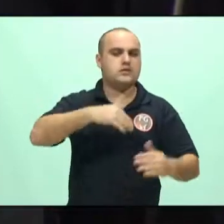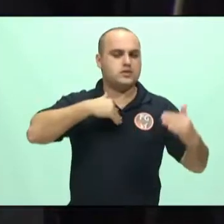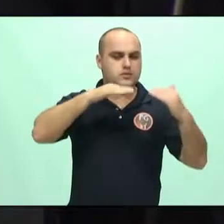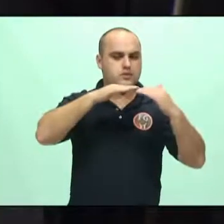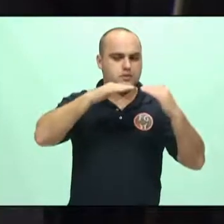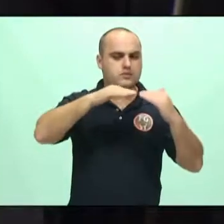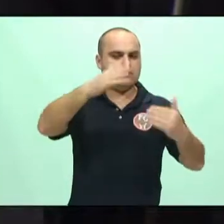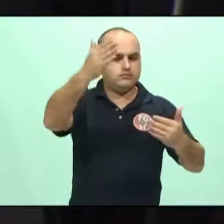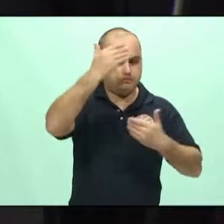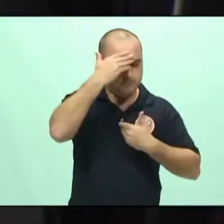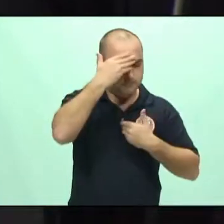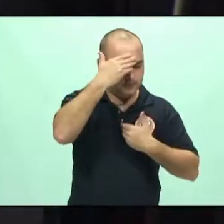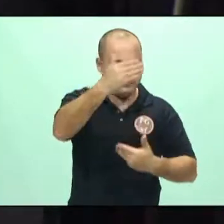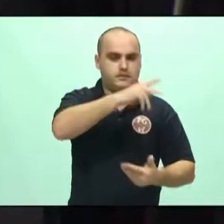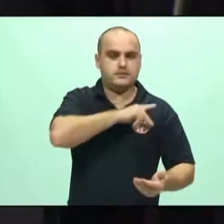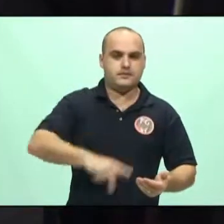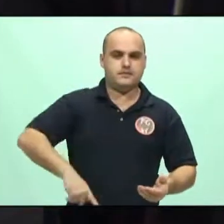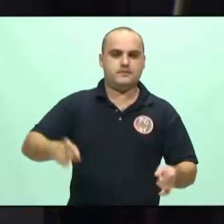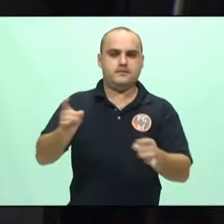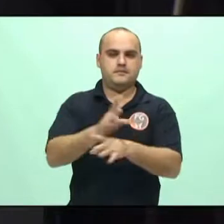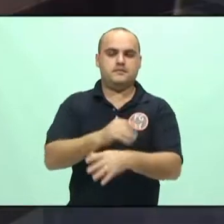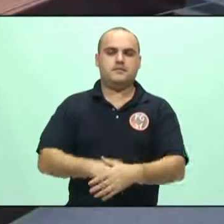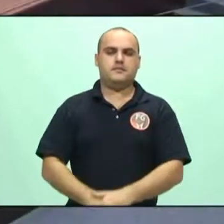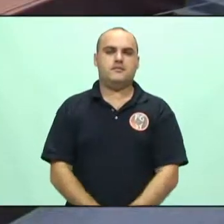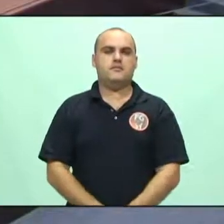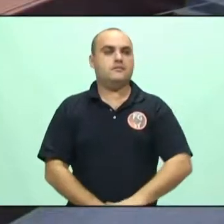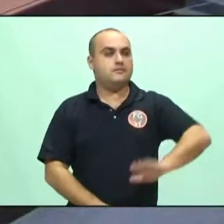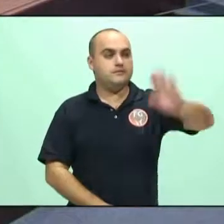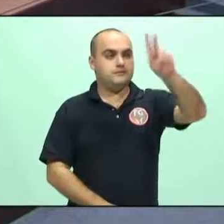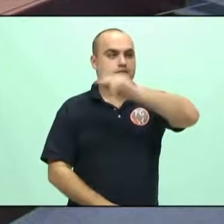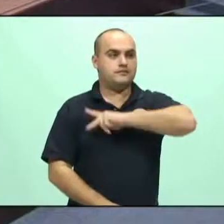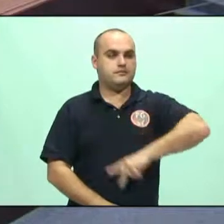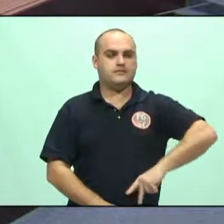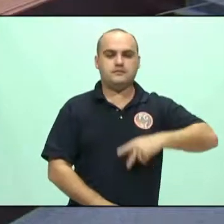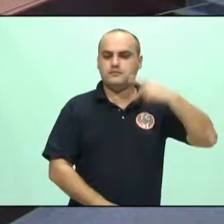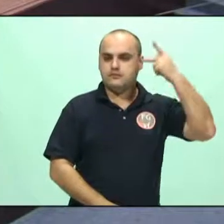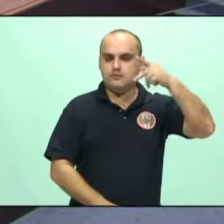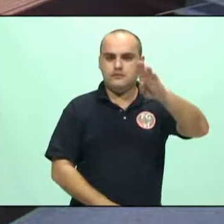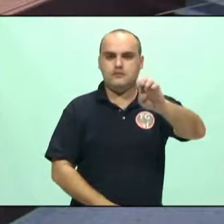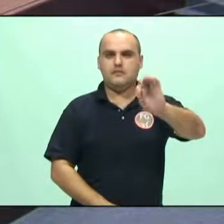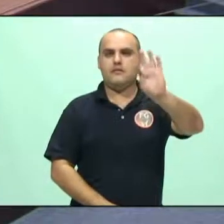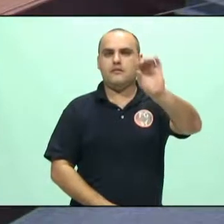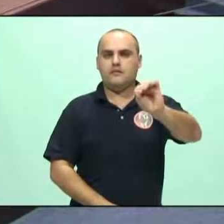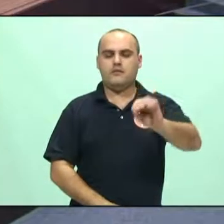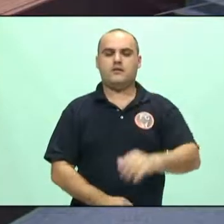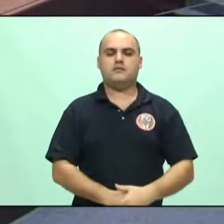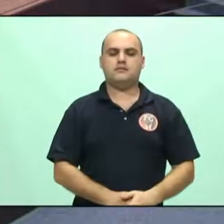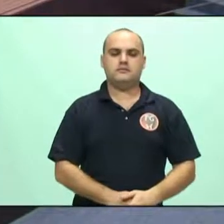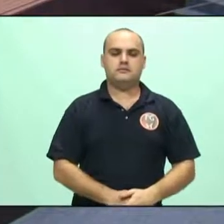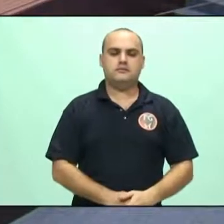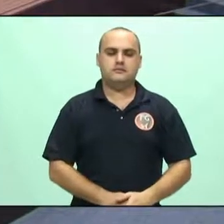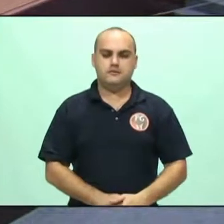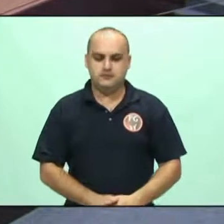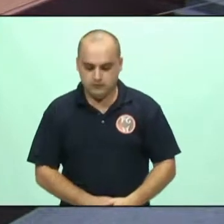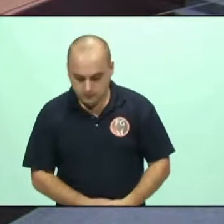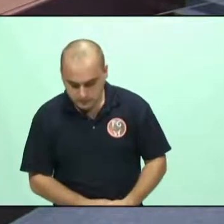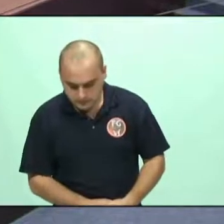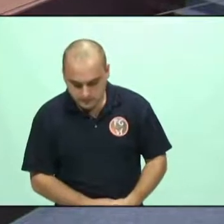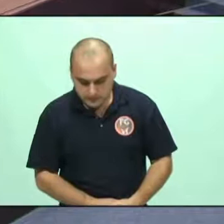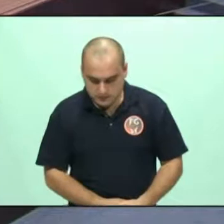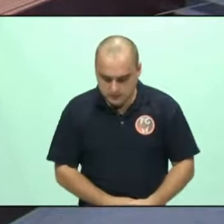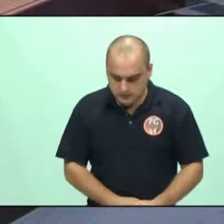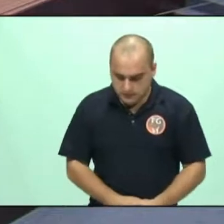favorável muito bem muito obrigado senhor presidente era isso com a palavra seu presente a palavra eu quero assim